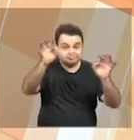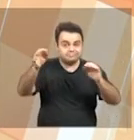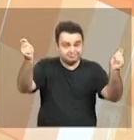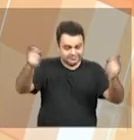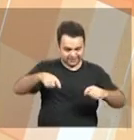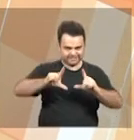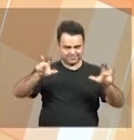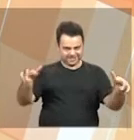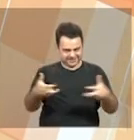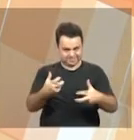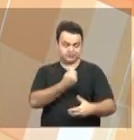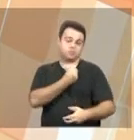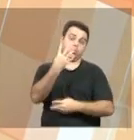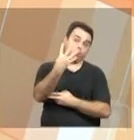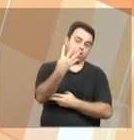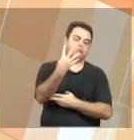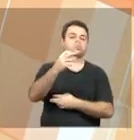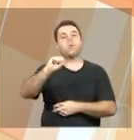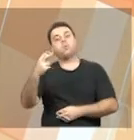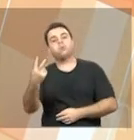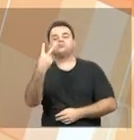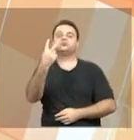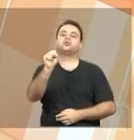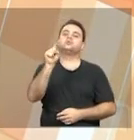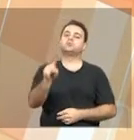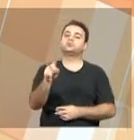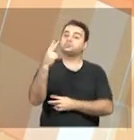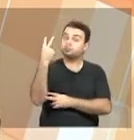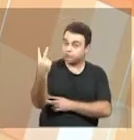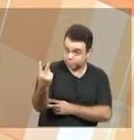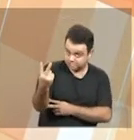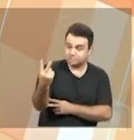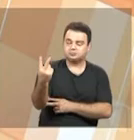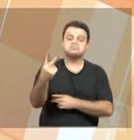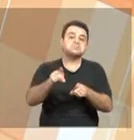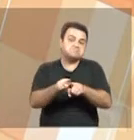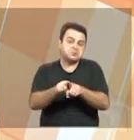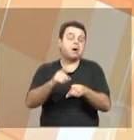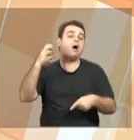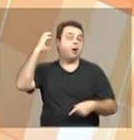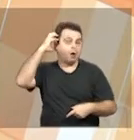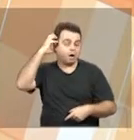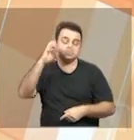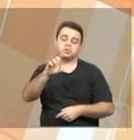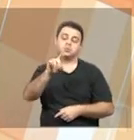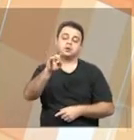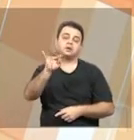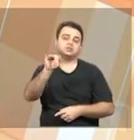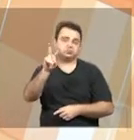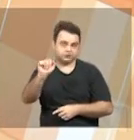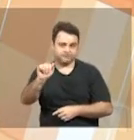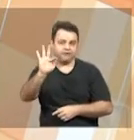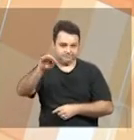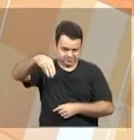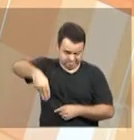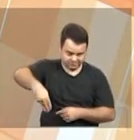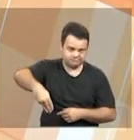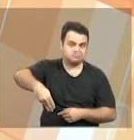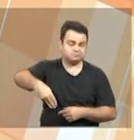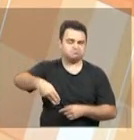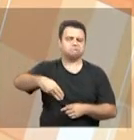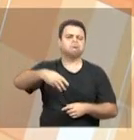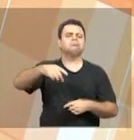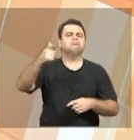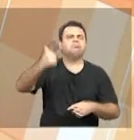vivo aqui pela TV Câmara no canal 4 da net 28.2 em sinal aberto digital e também pela Rádio Educativa FM